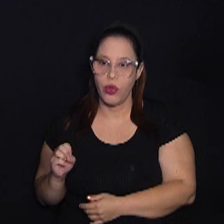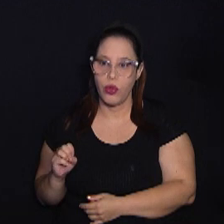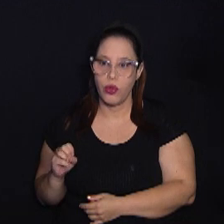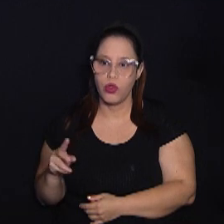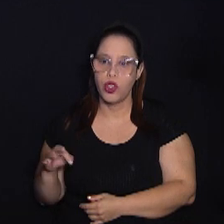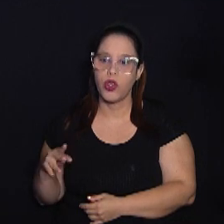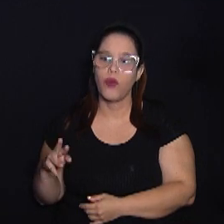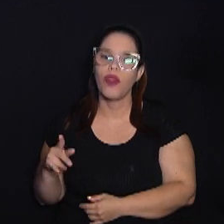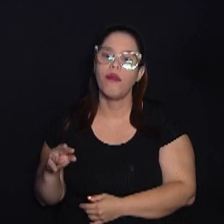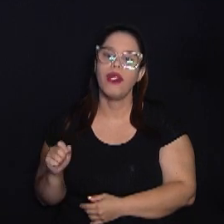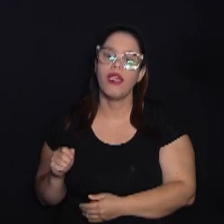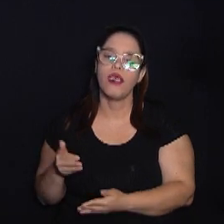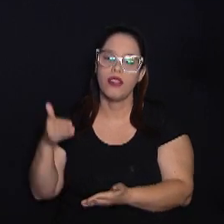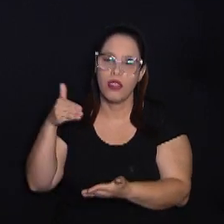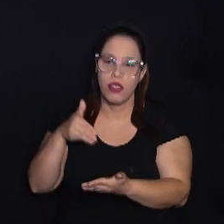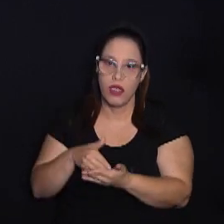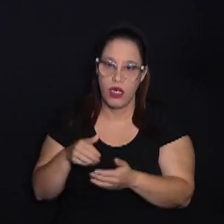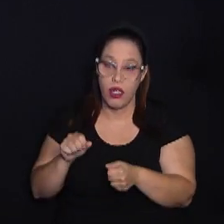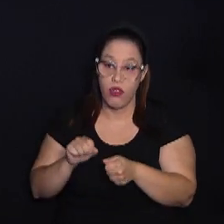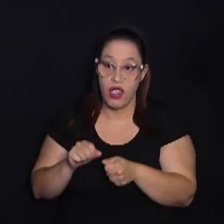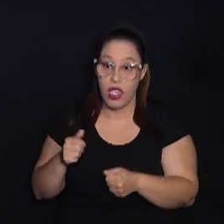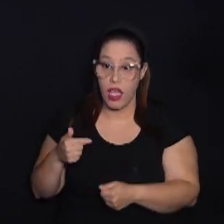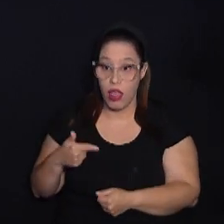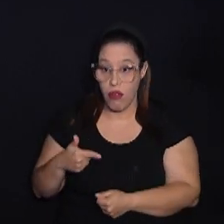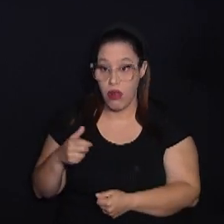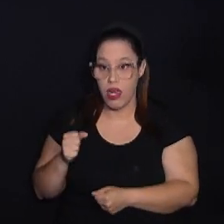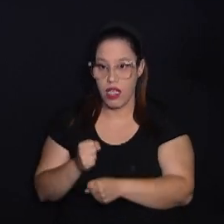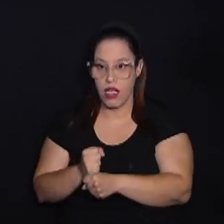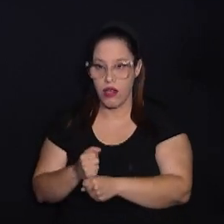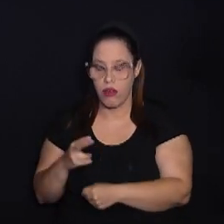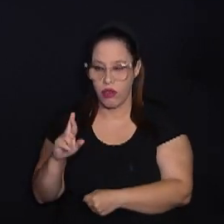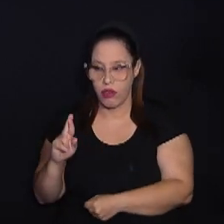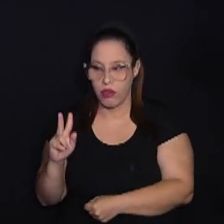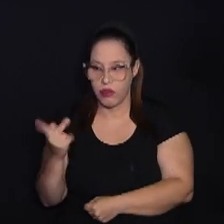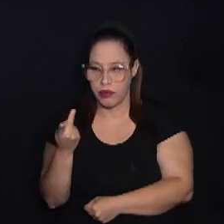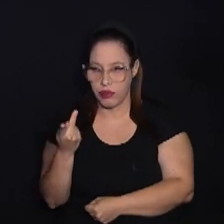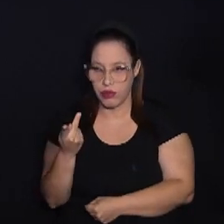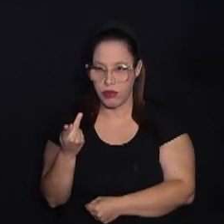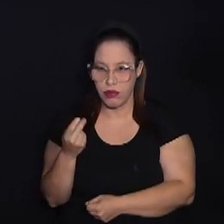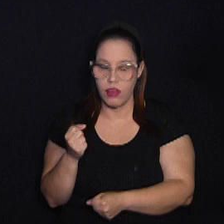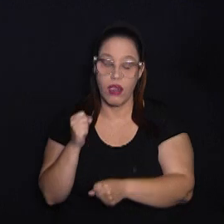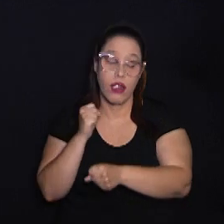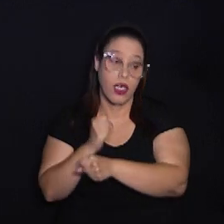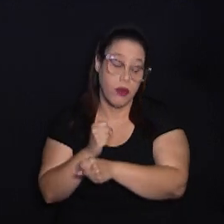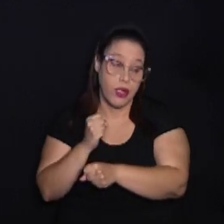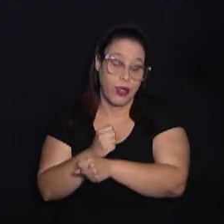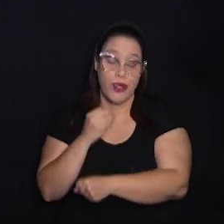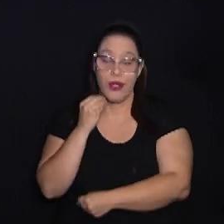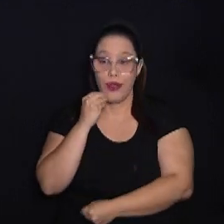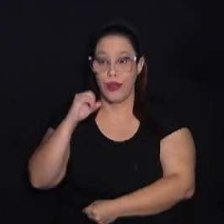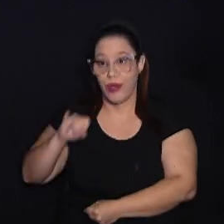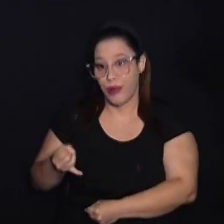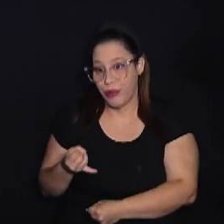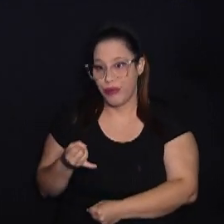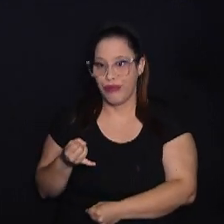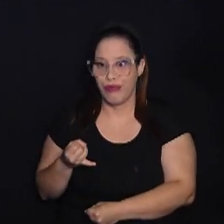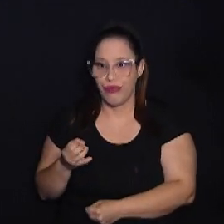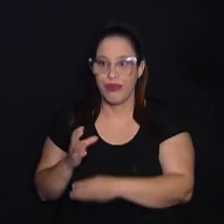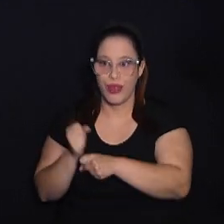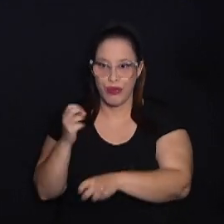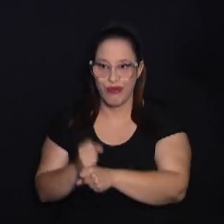fiquei por 2 anos no RH, esperando a oportunidade em contabilidade, sem